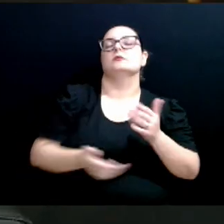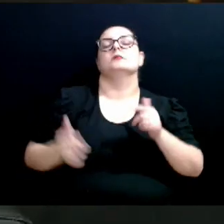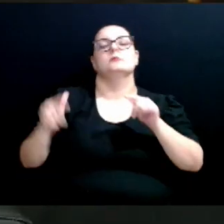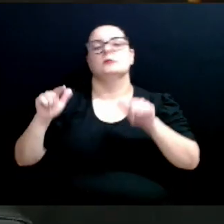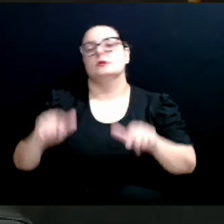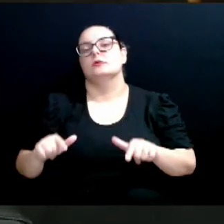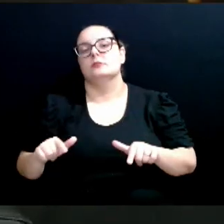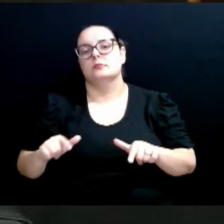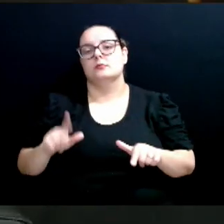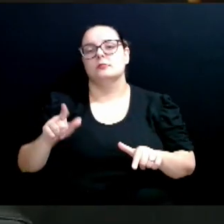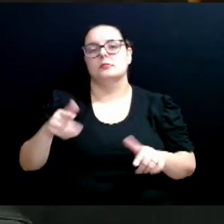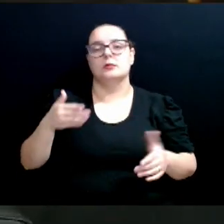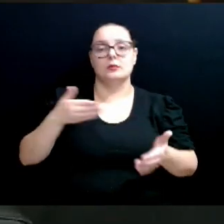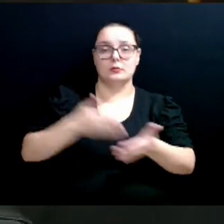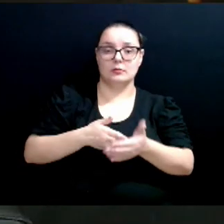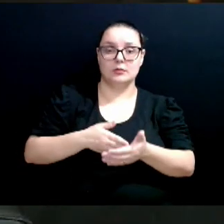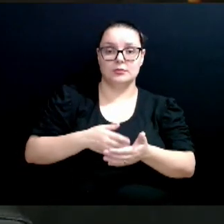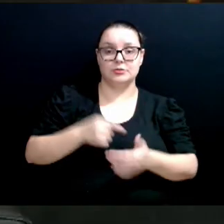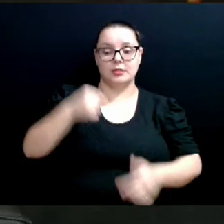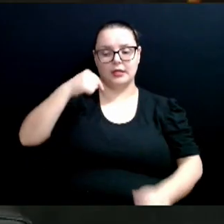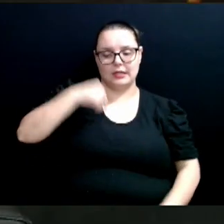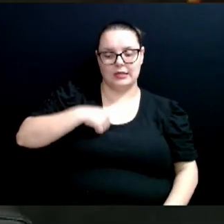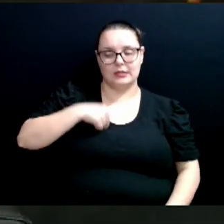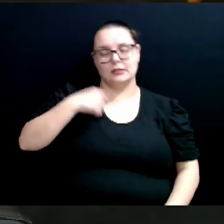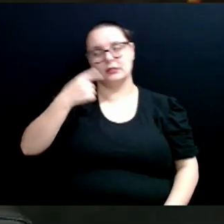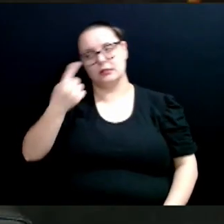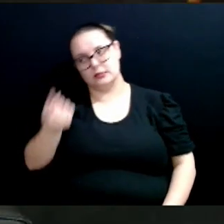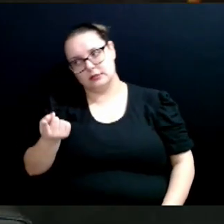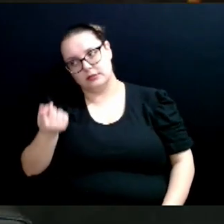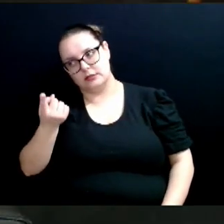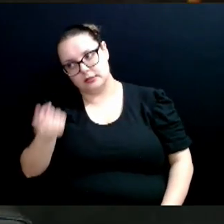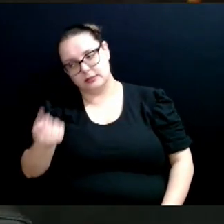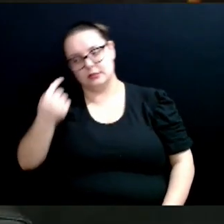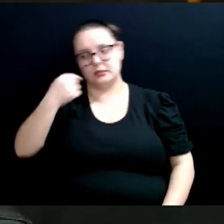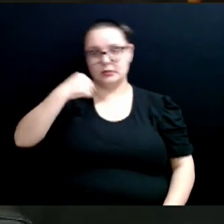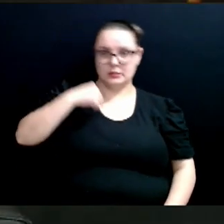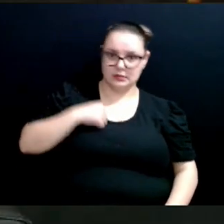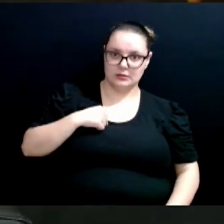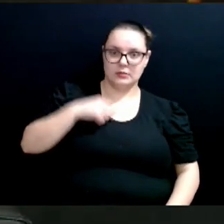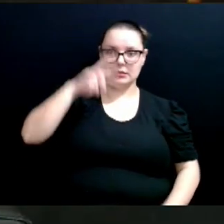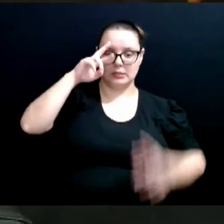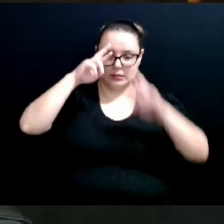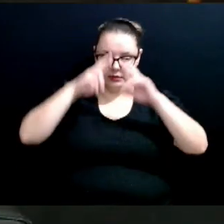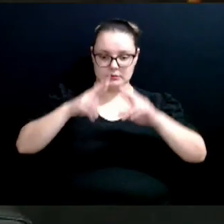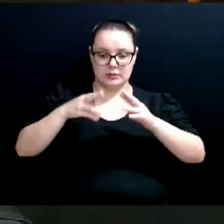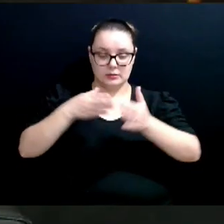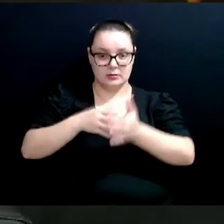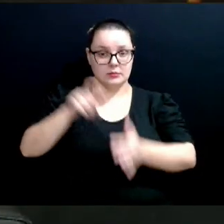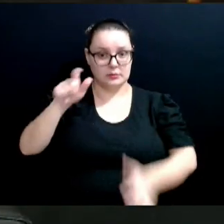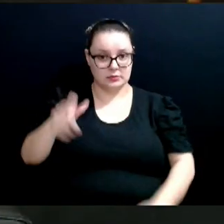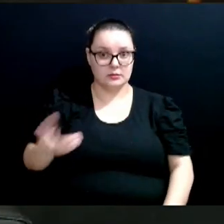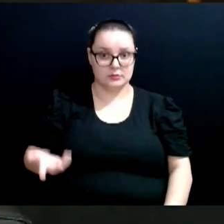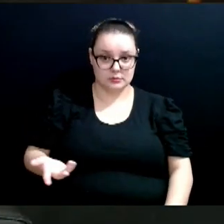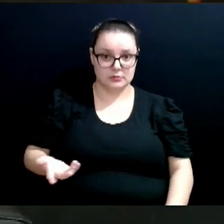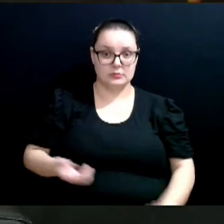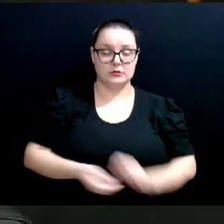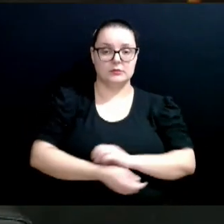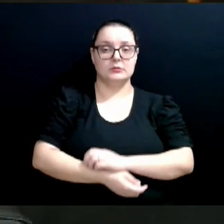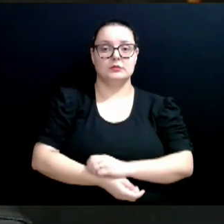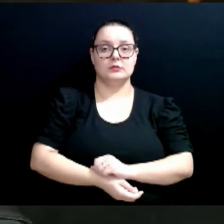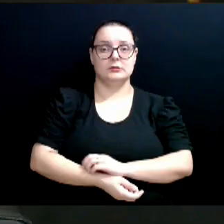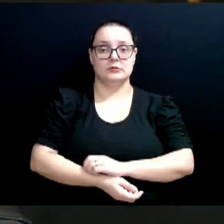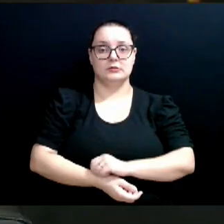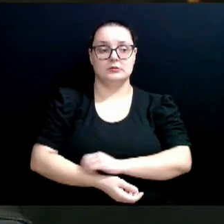mão dupla, então a gente tem que aprender a respeitar o limite do outro, e isso acaba fortalecendo aí a